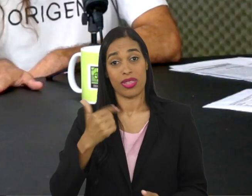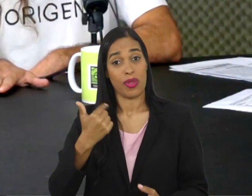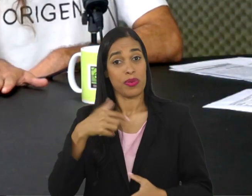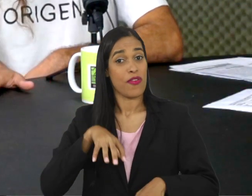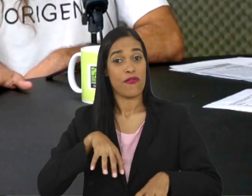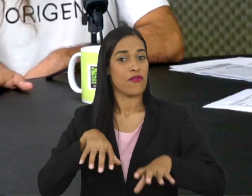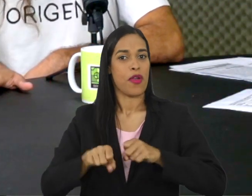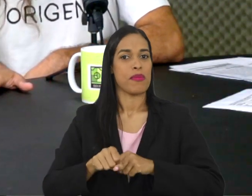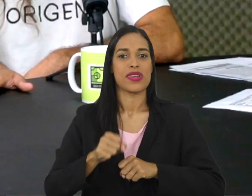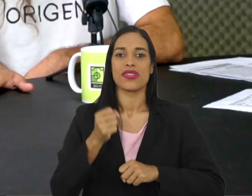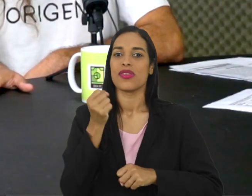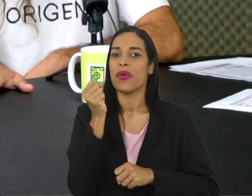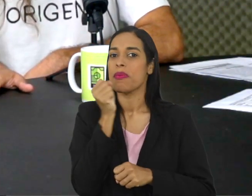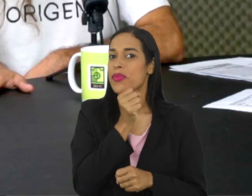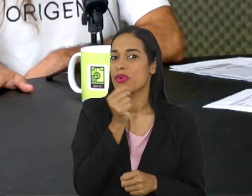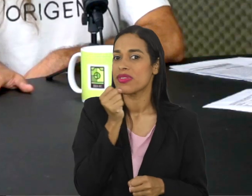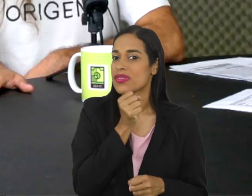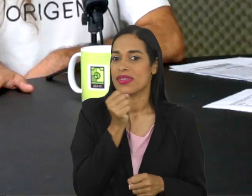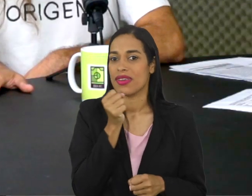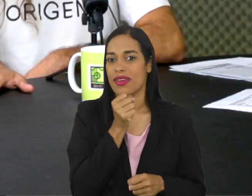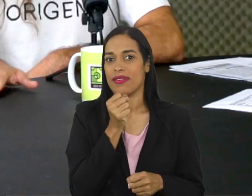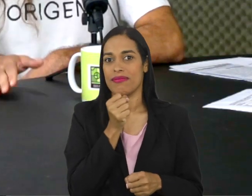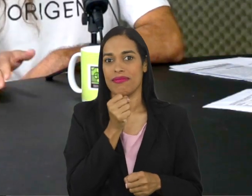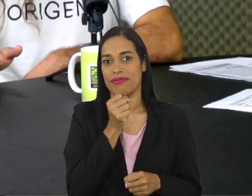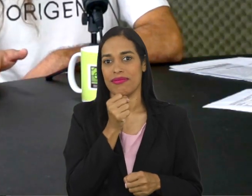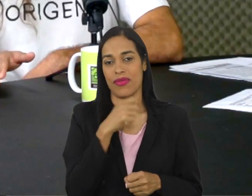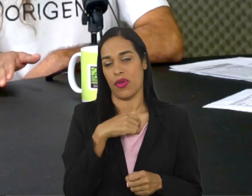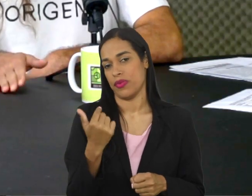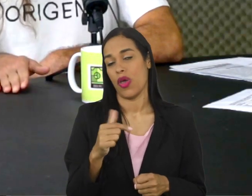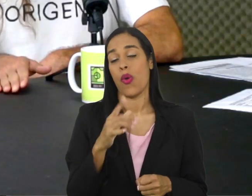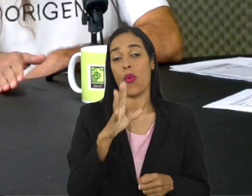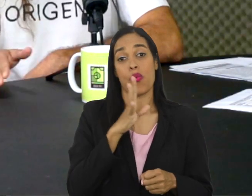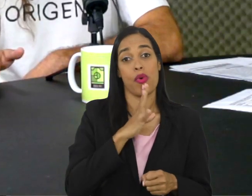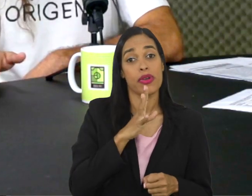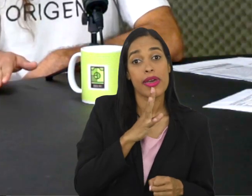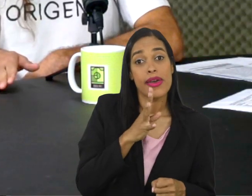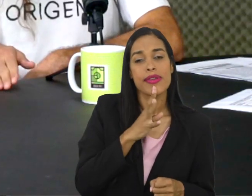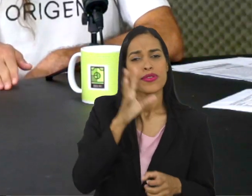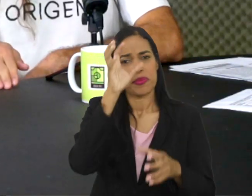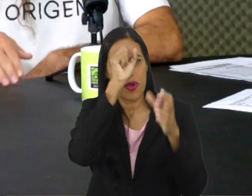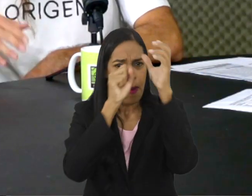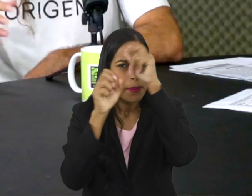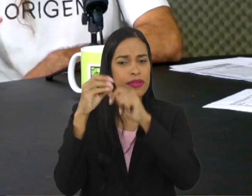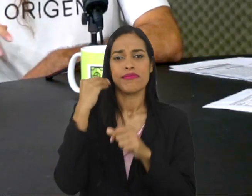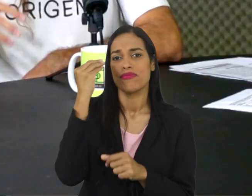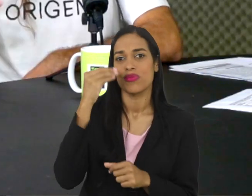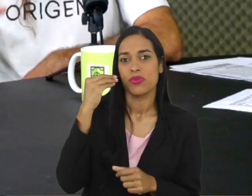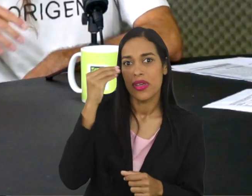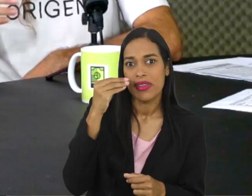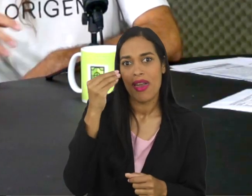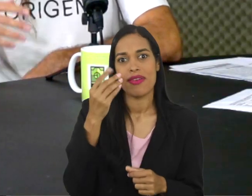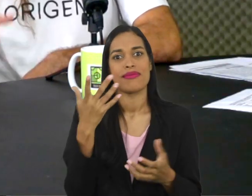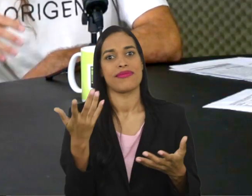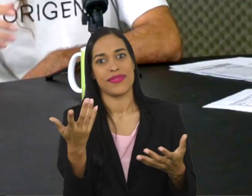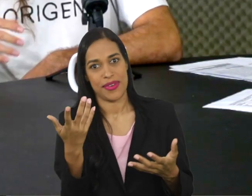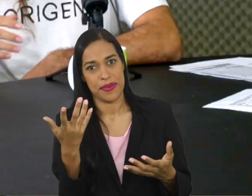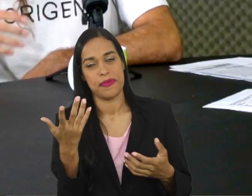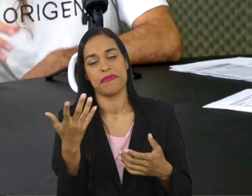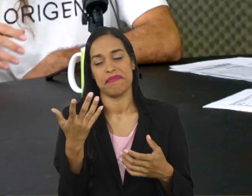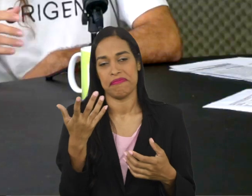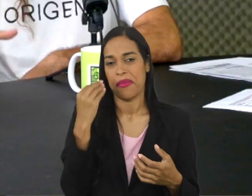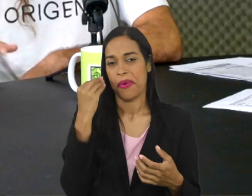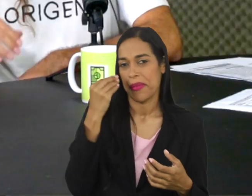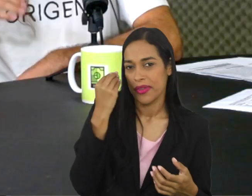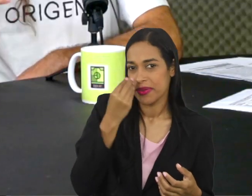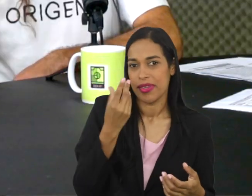formação em música, né? Assim, oficial, né? O que eu conheço é de aprendizado de experiência, é empírico, né? É um